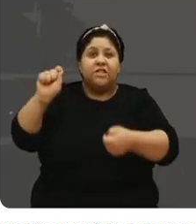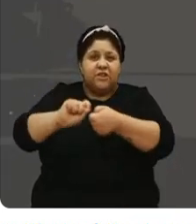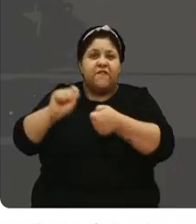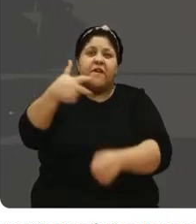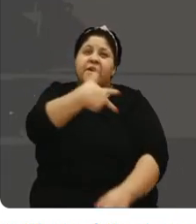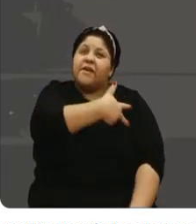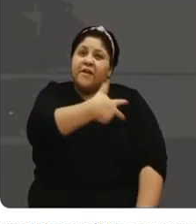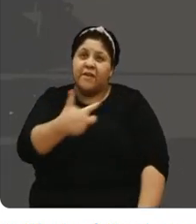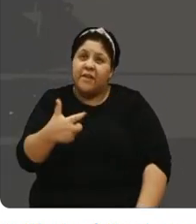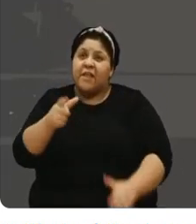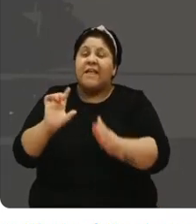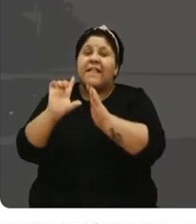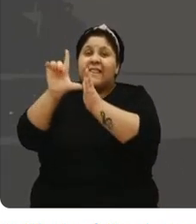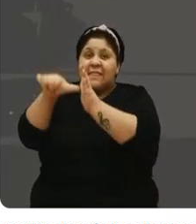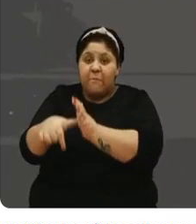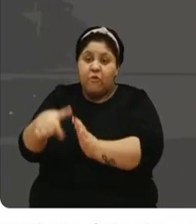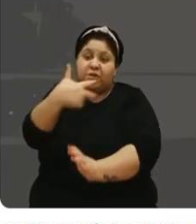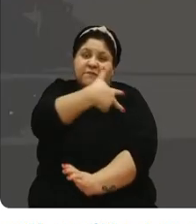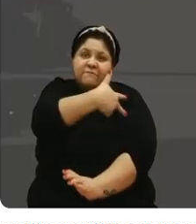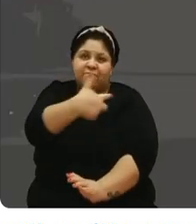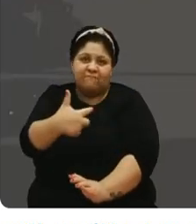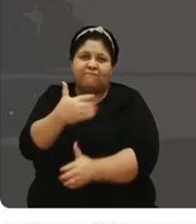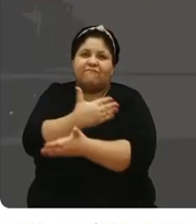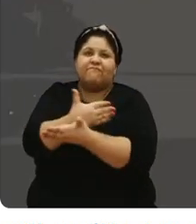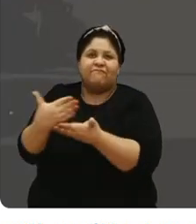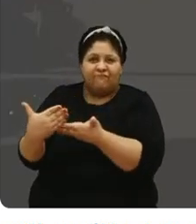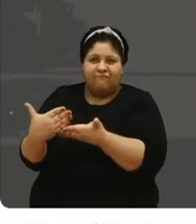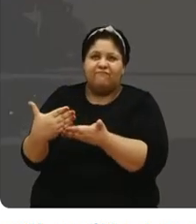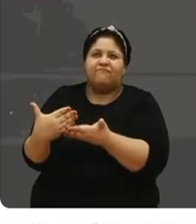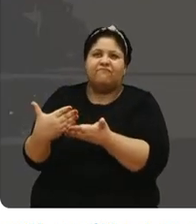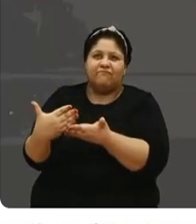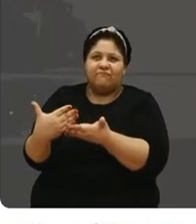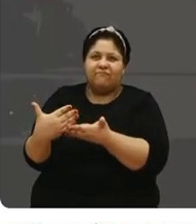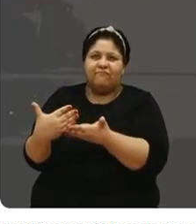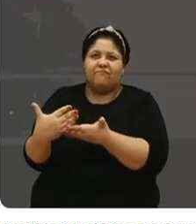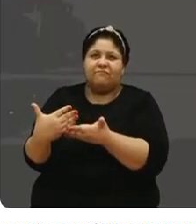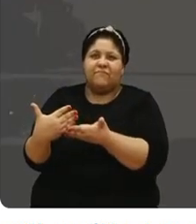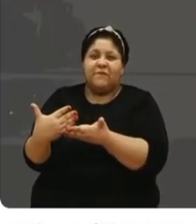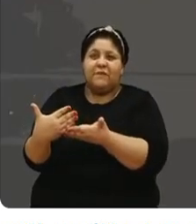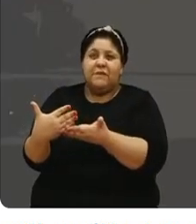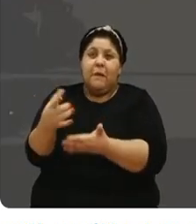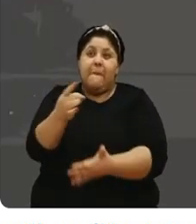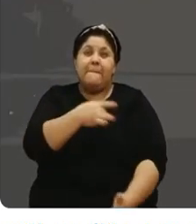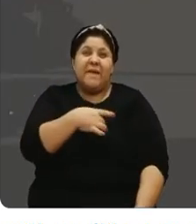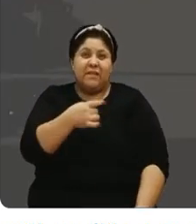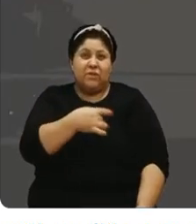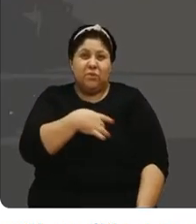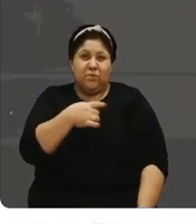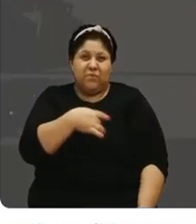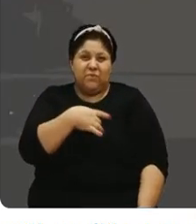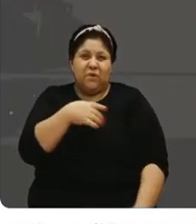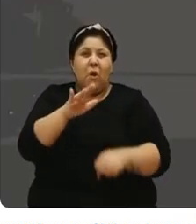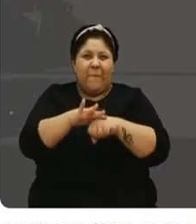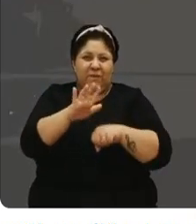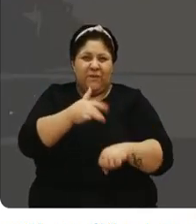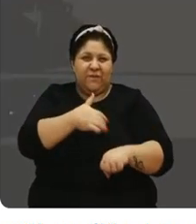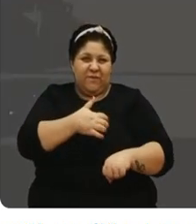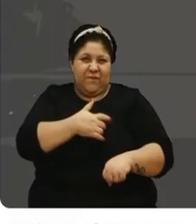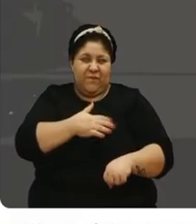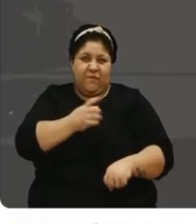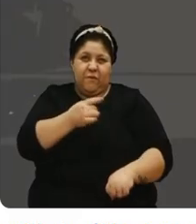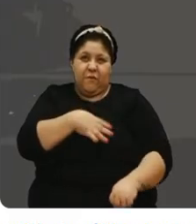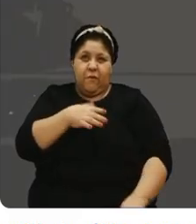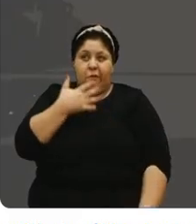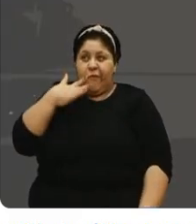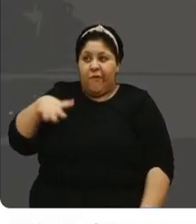dose de vacina, e após a dose dessa vacina, ela começou a fazer síndrome do pânico. Então, uma criança também. Então, dentro